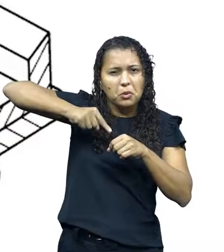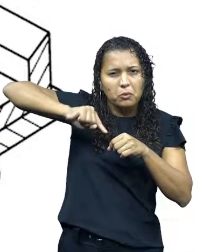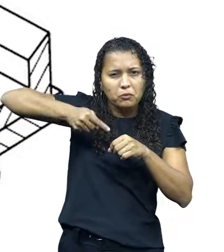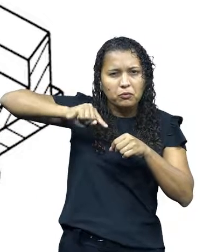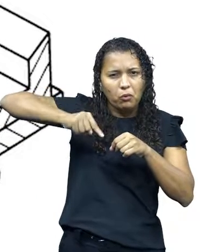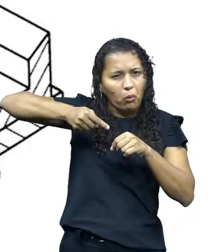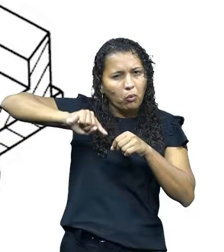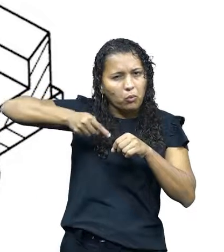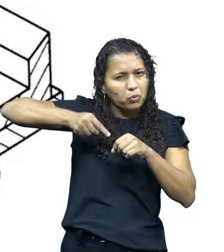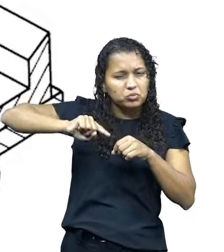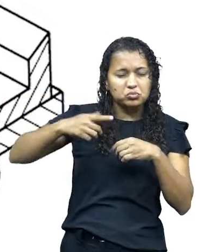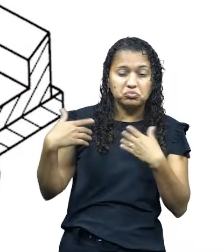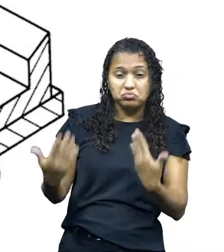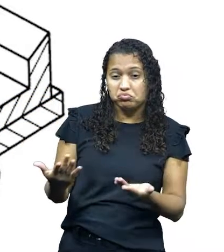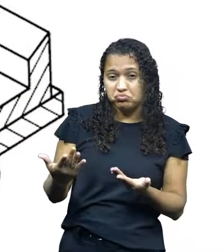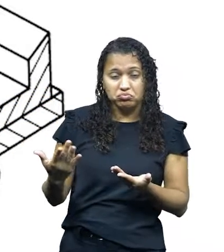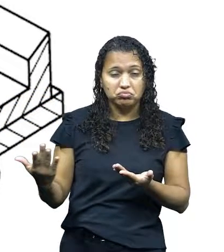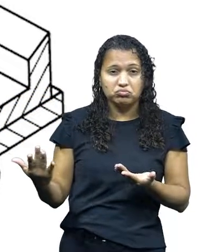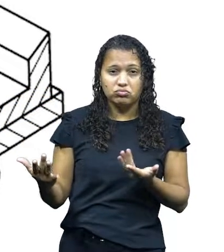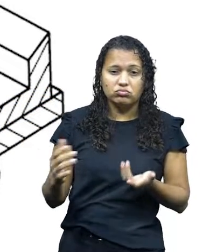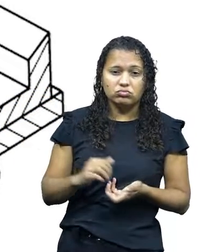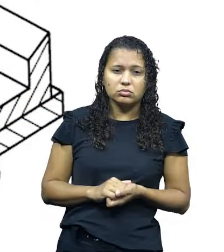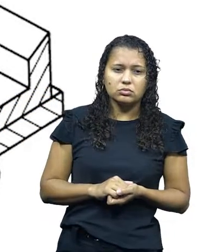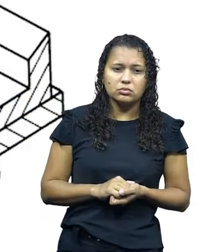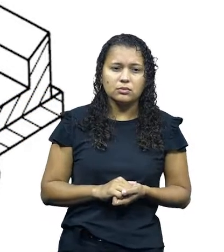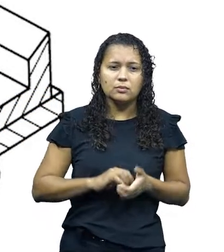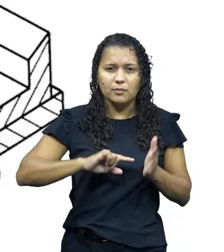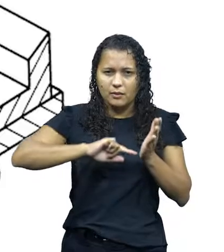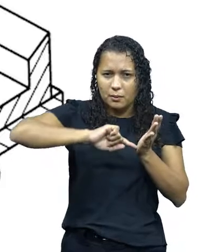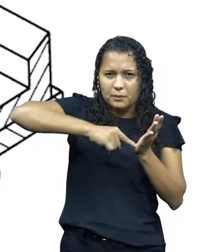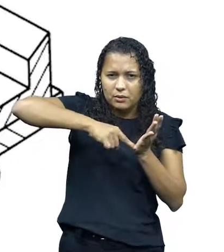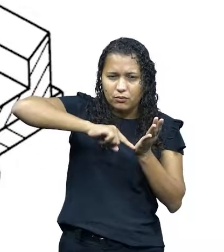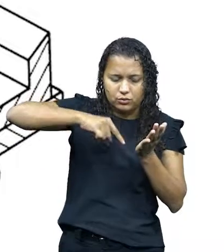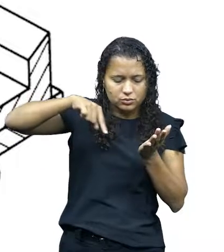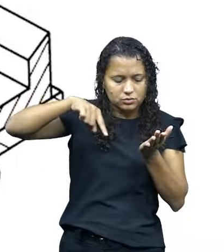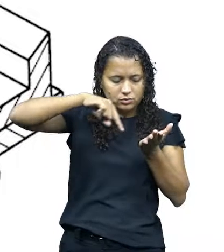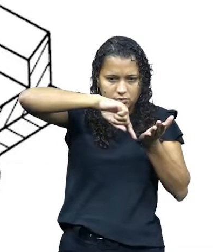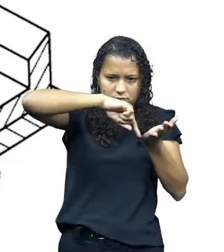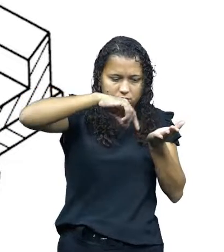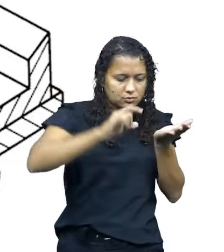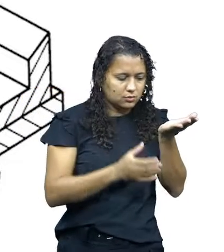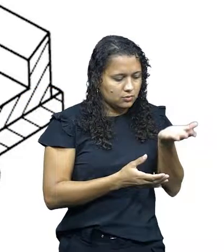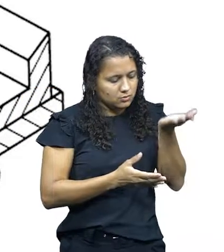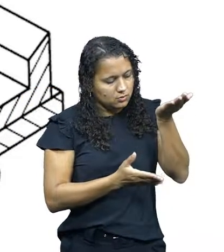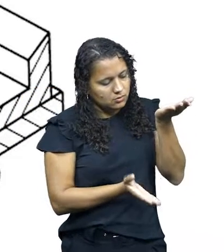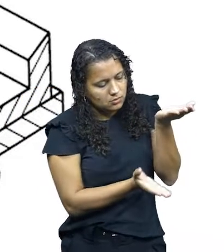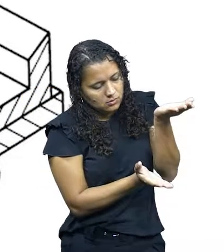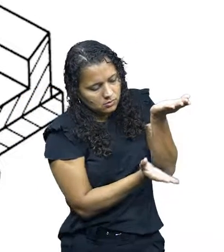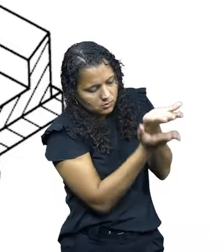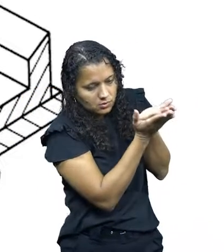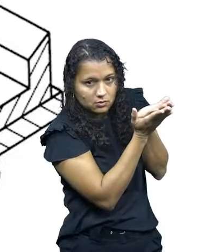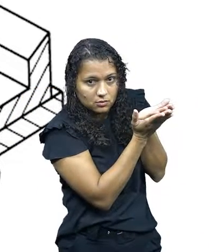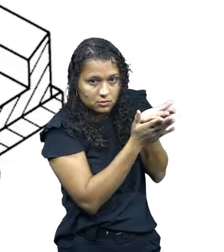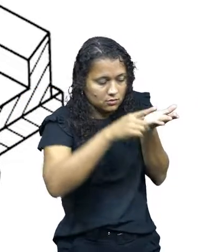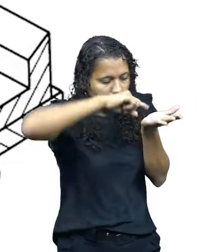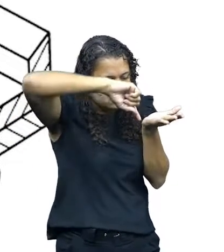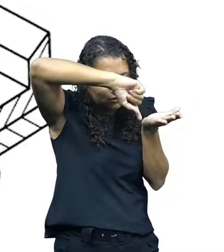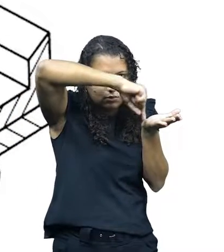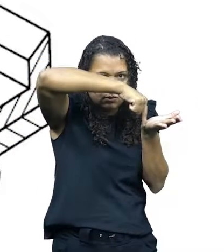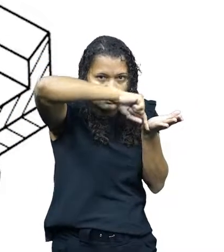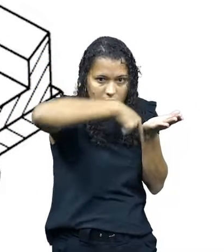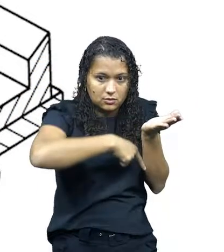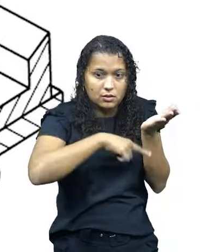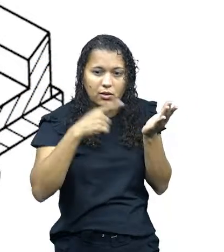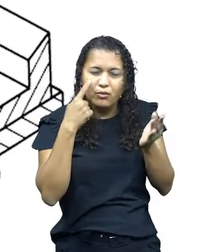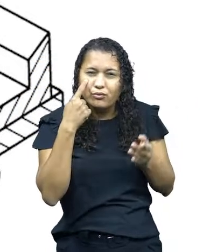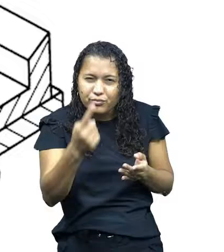parafuso, né? Um parafuso, por uma... E ali, nessas achuras, observem que